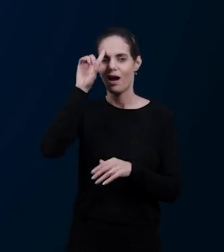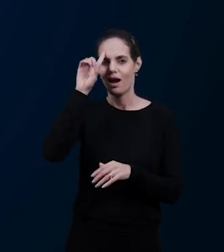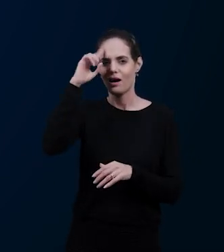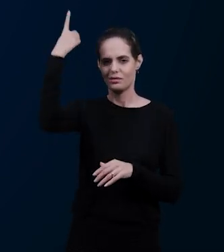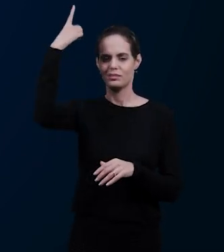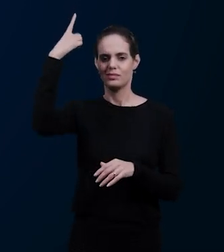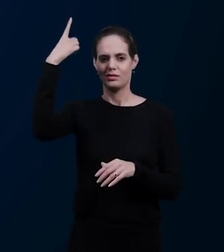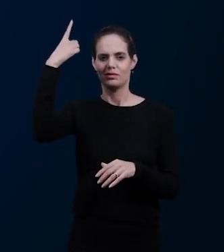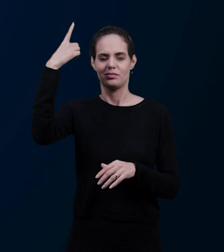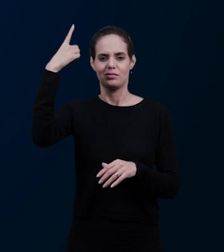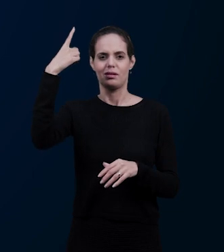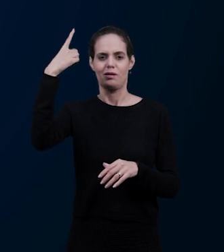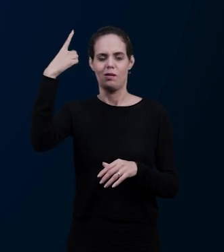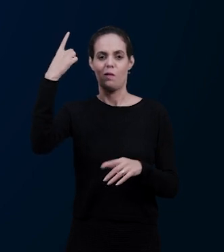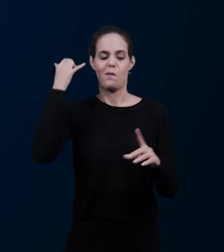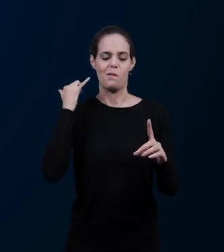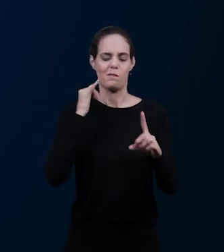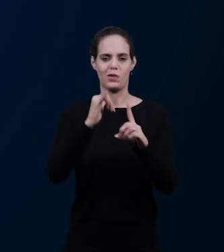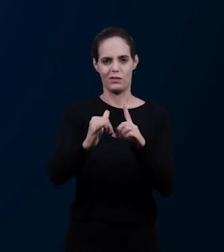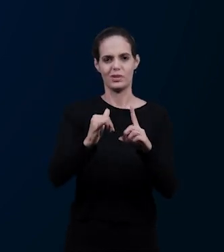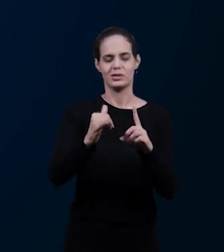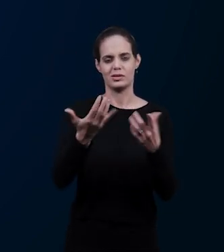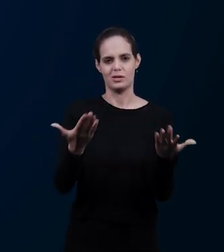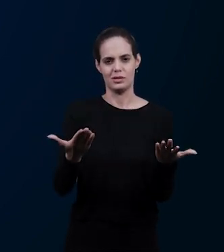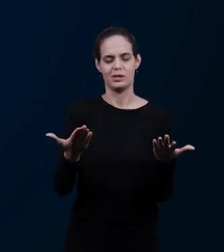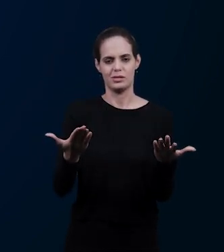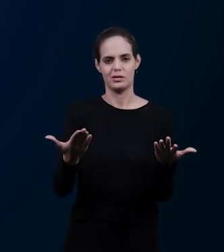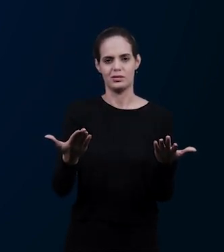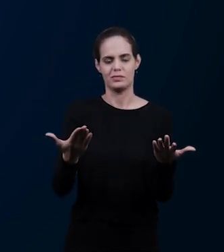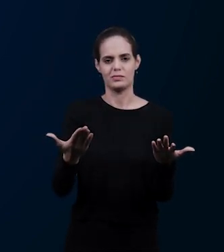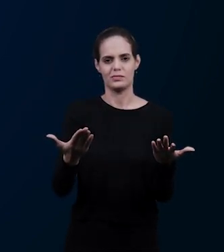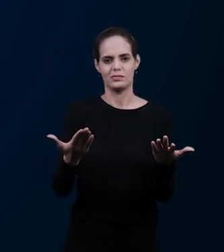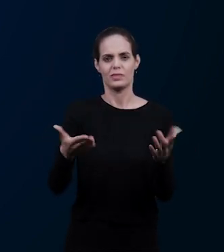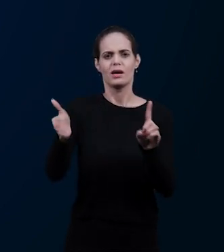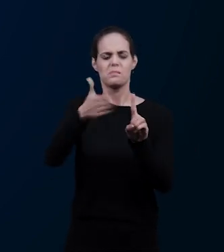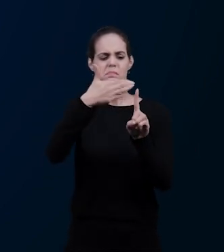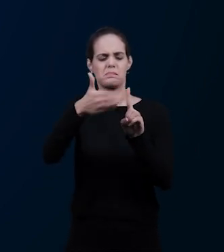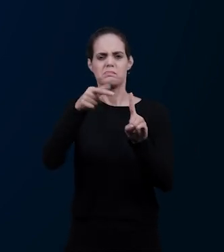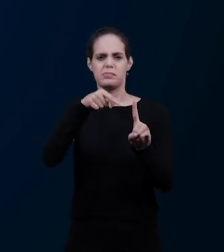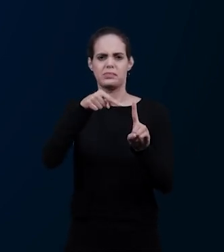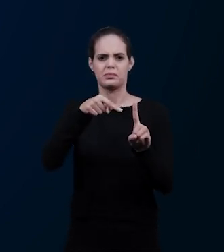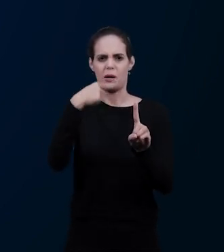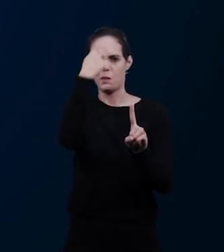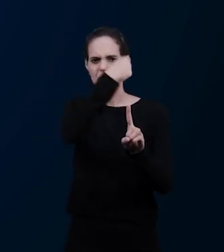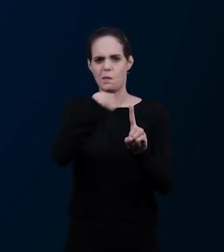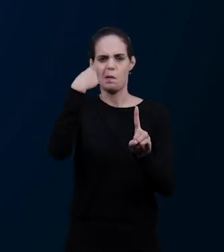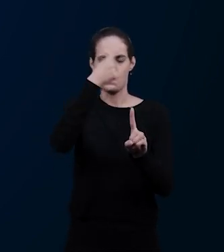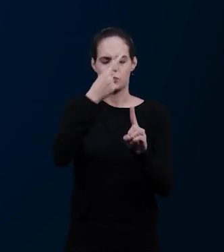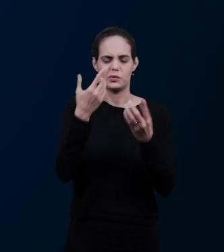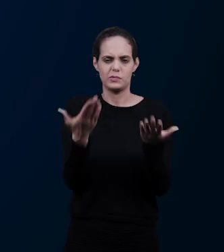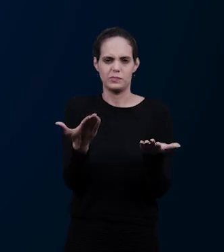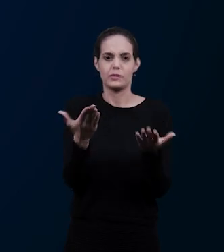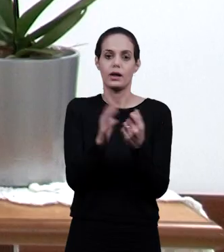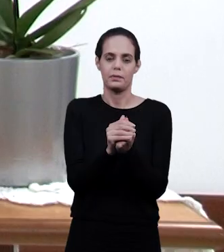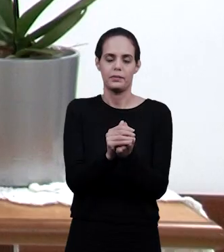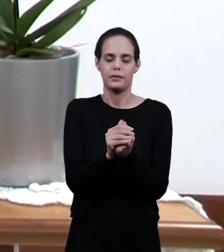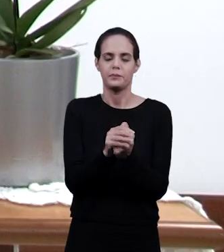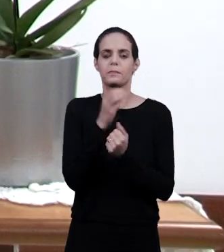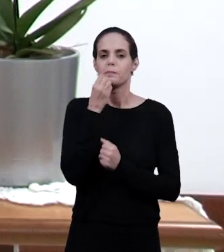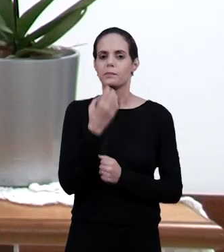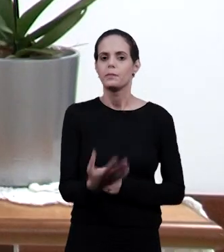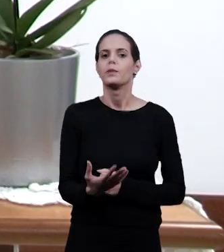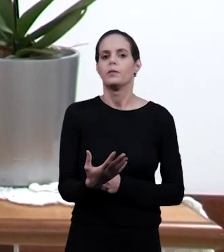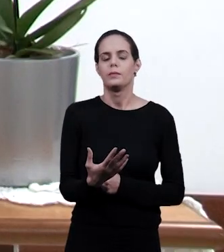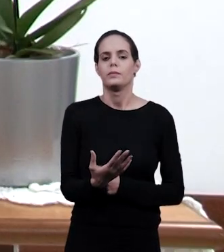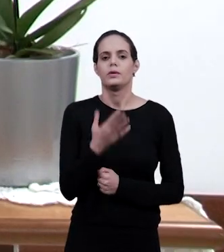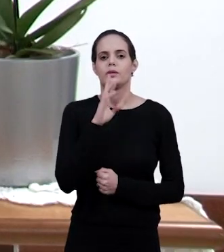da morte e vida de Jesus com de adivinhação de quem o tinha batido no rosto. Amém. Muito bem,